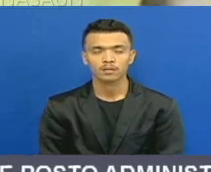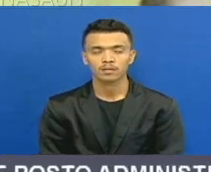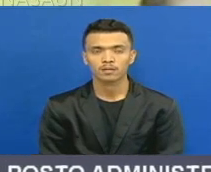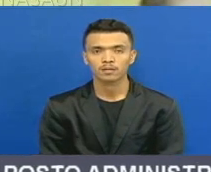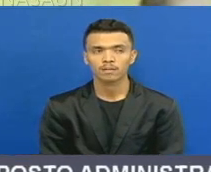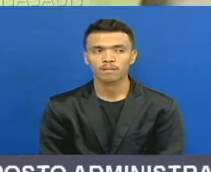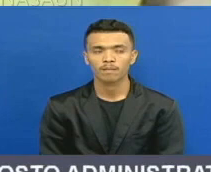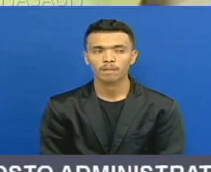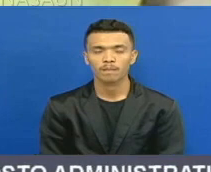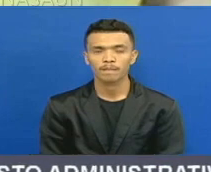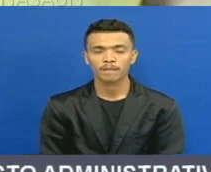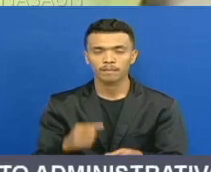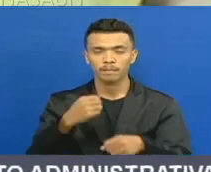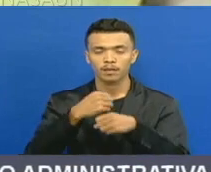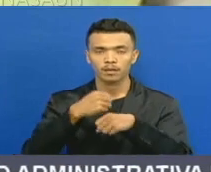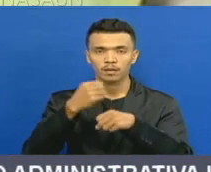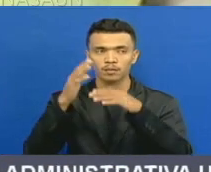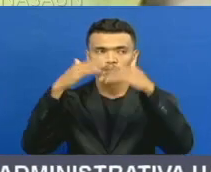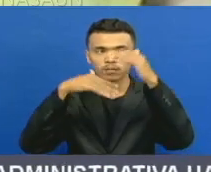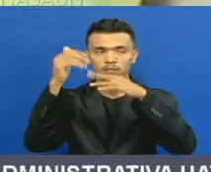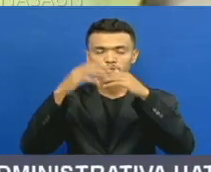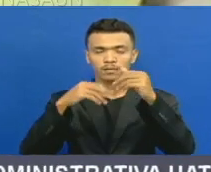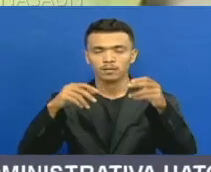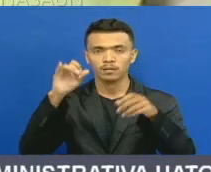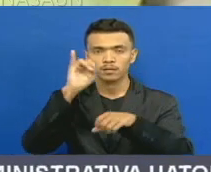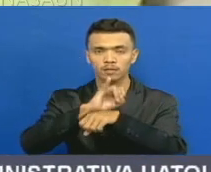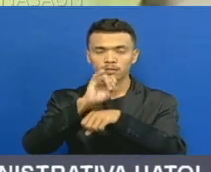construção capela e ané, contra o governo e município.